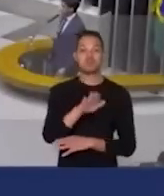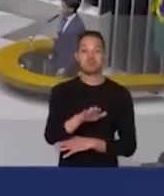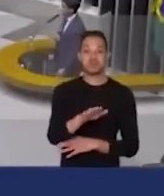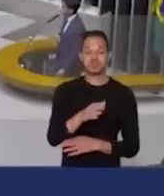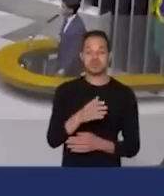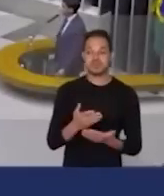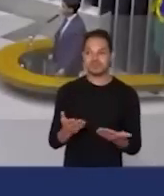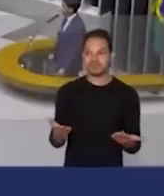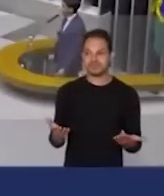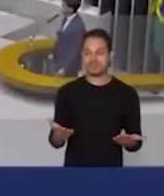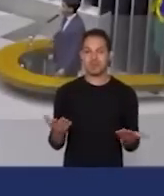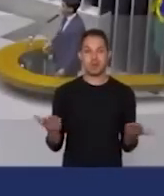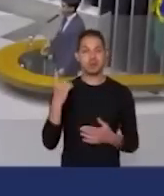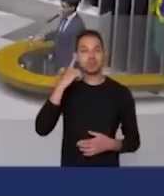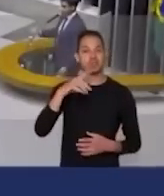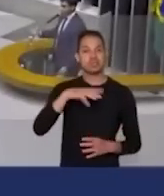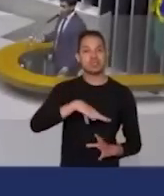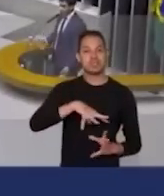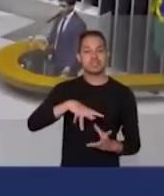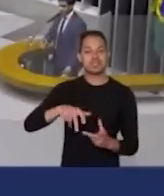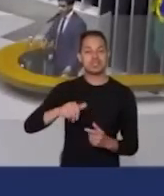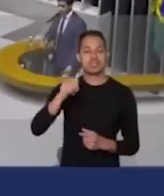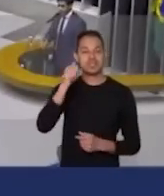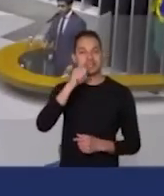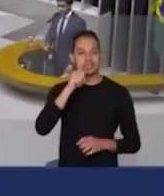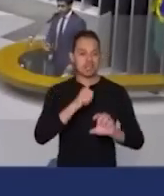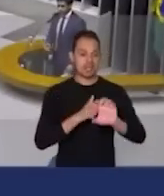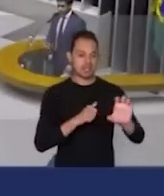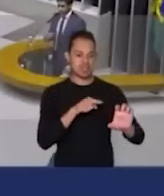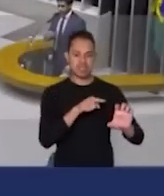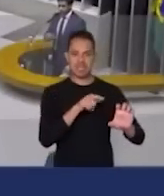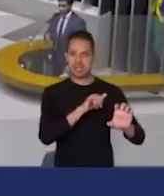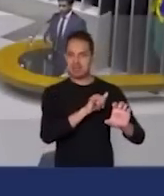pela imaturidade, desrespeito da atitude dele.